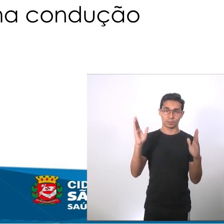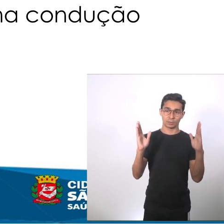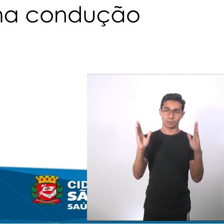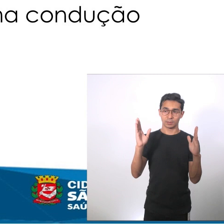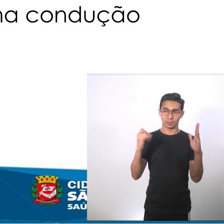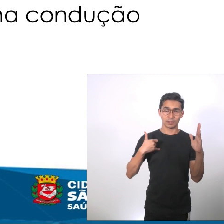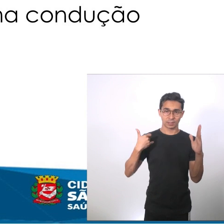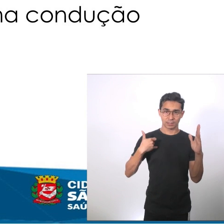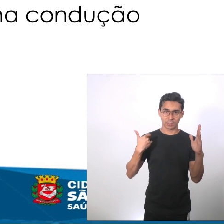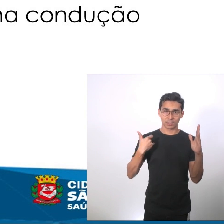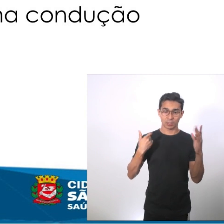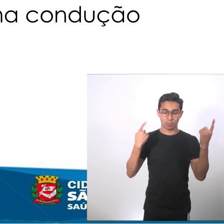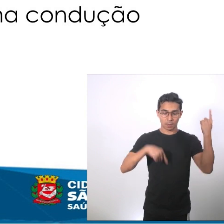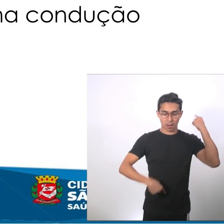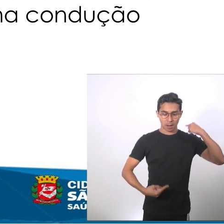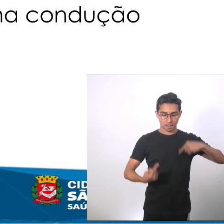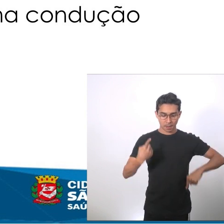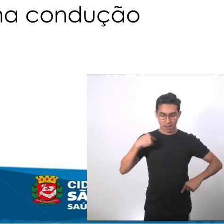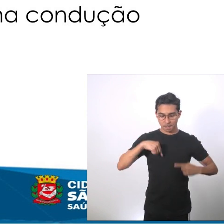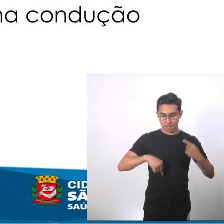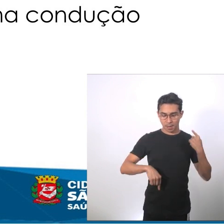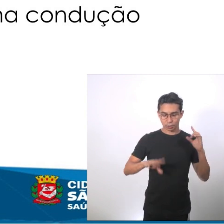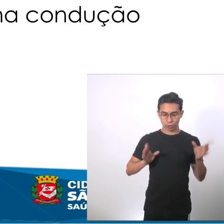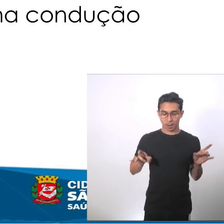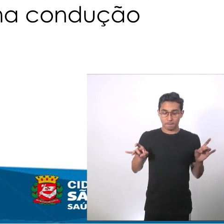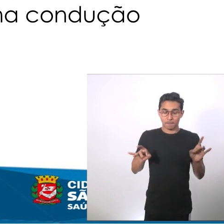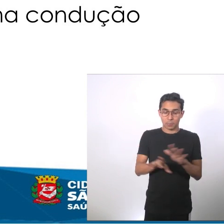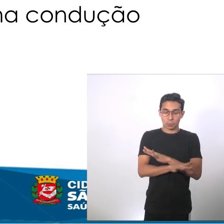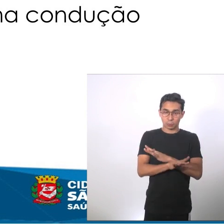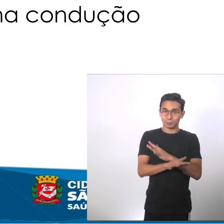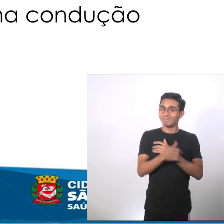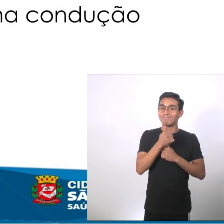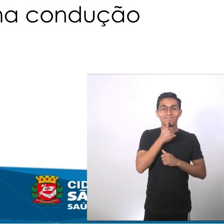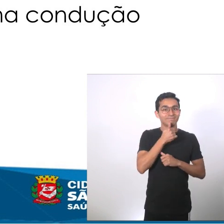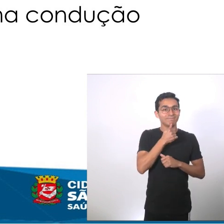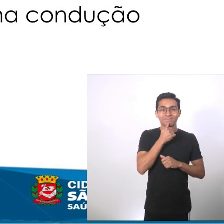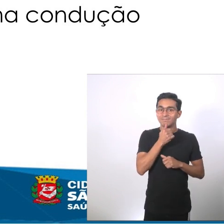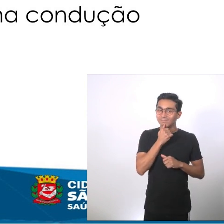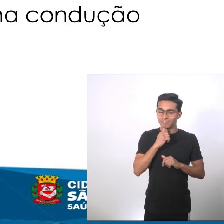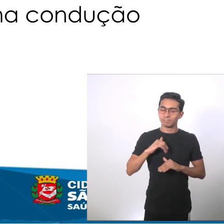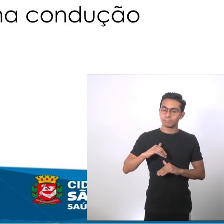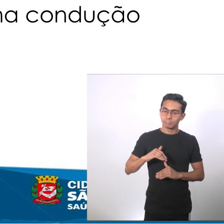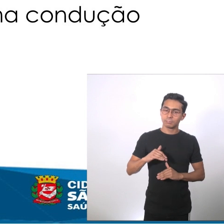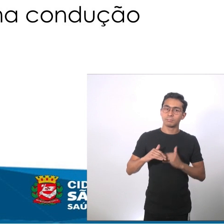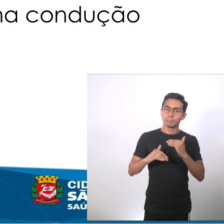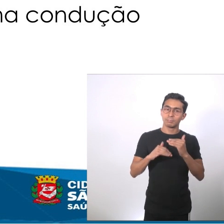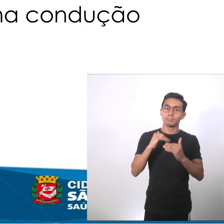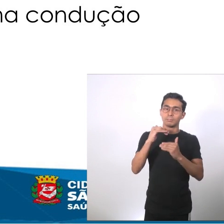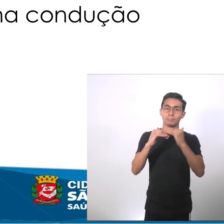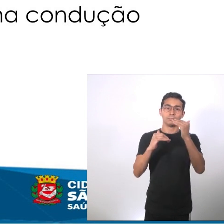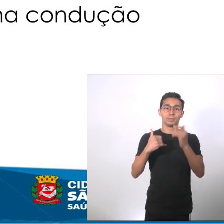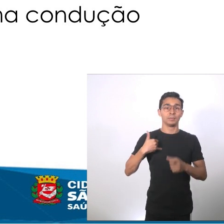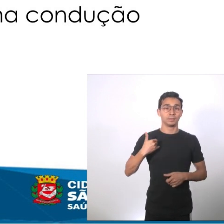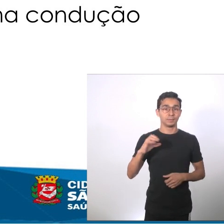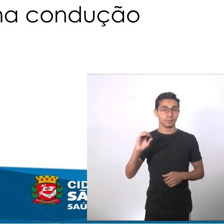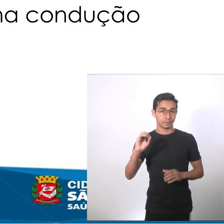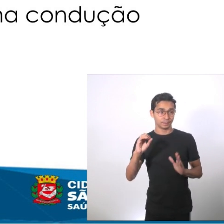sistema imunológico completamente formado, ele está em desenvolvimento ainda. Então, nessa faixa etária, o risco da gente ter